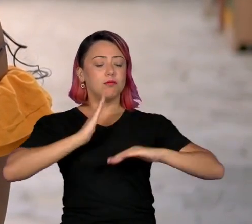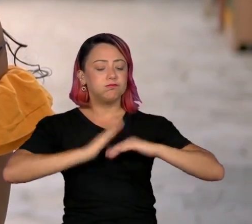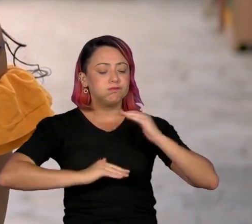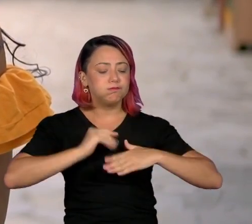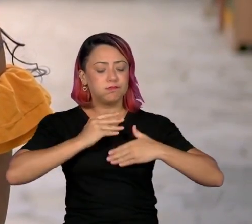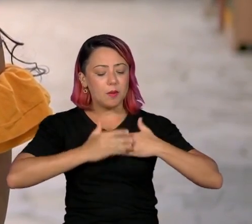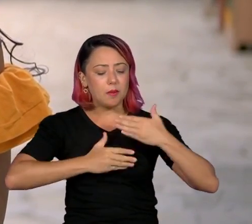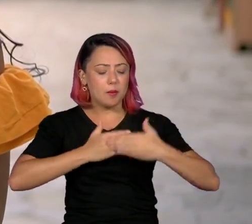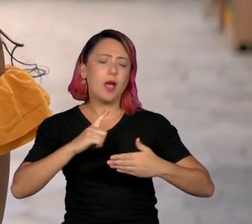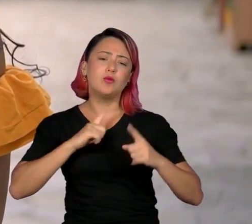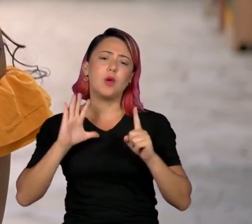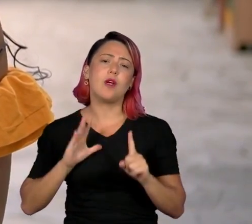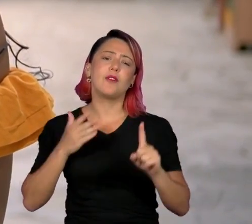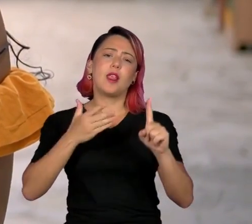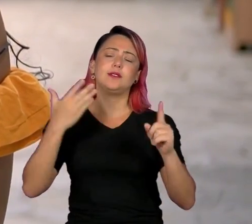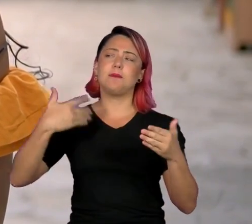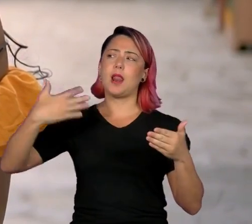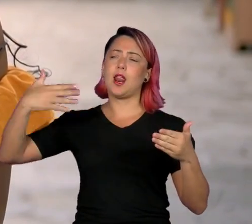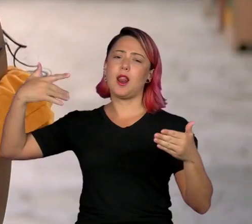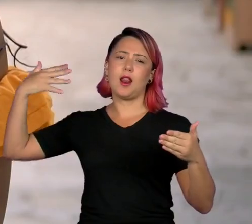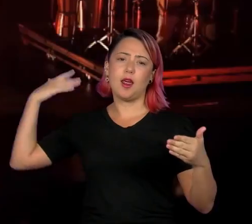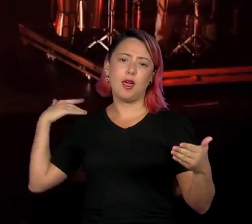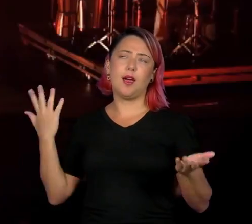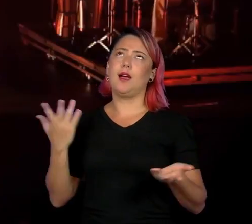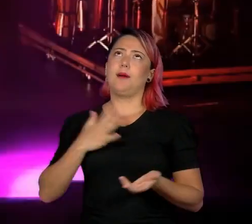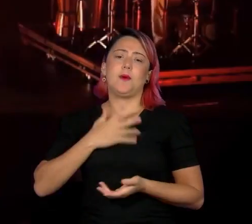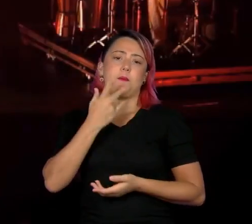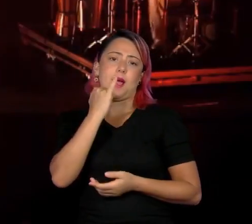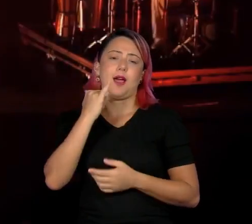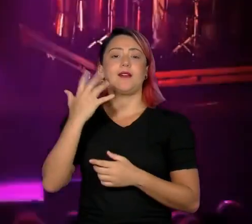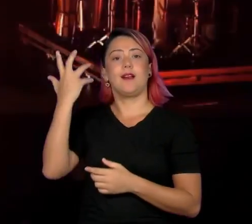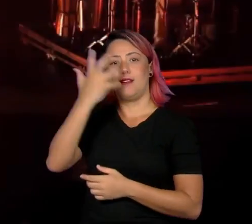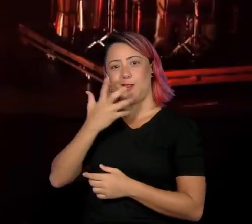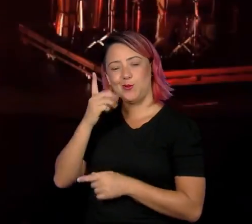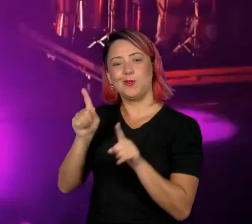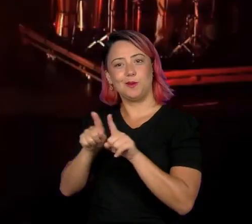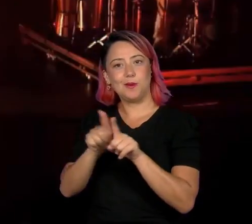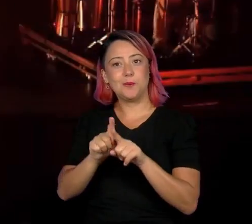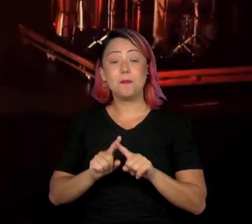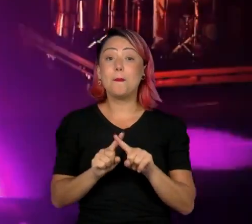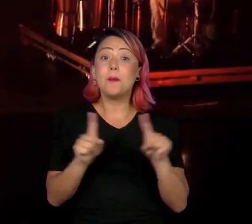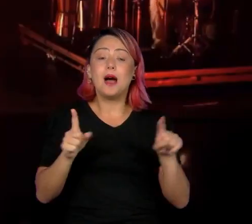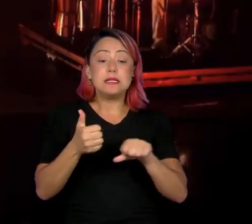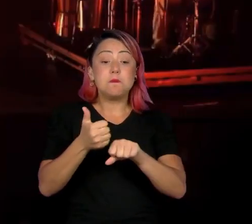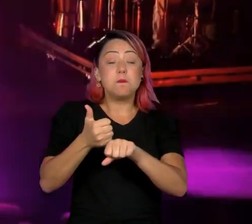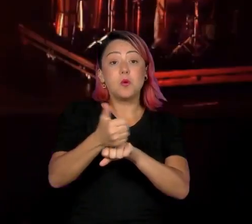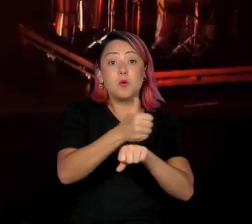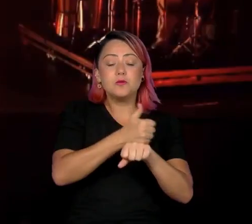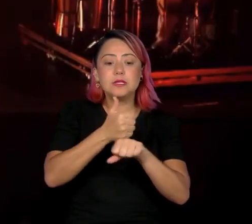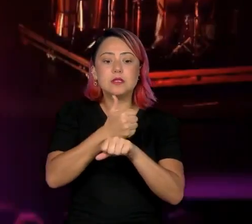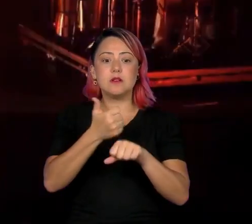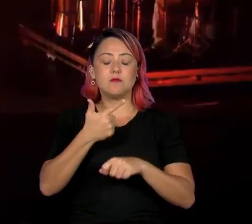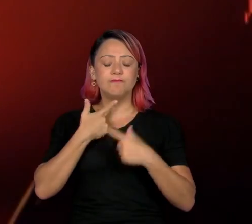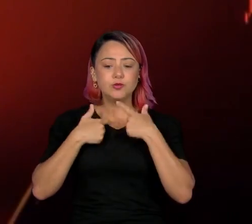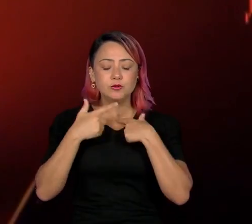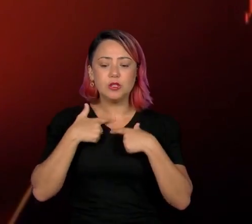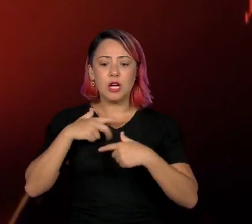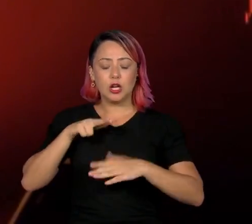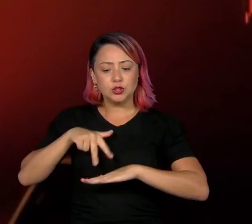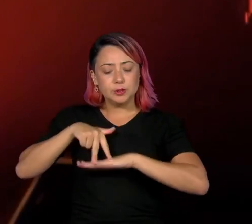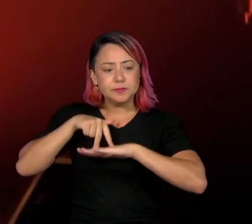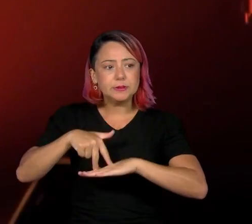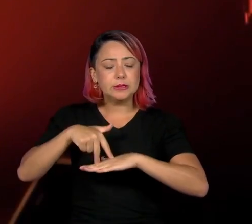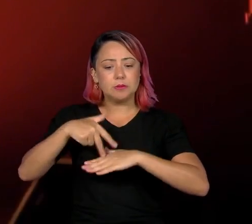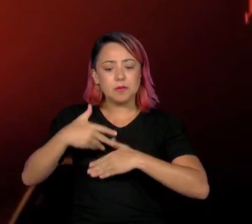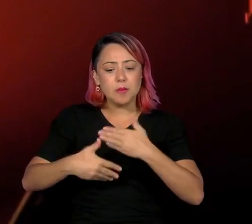música, inclusive familiares. Meu pai era cantor, mas a profissionalização, meu desejo de ser cantora, ele veio